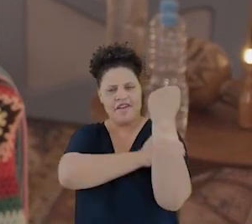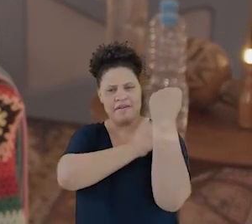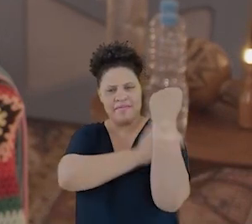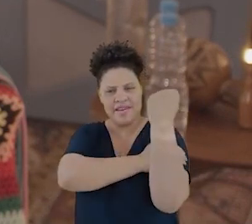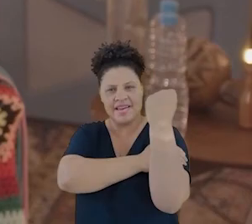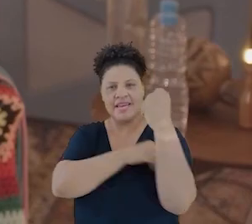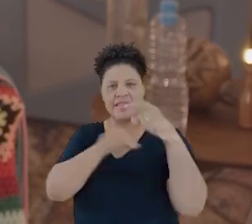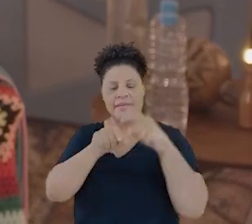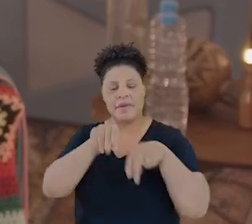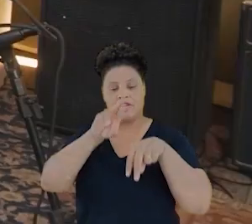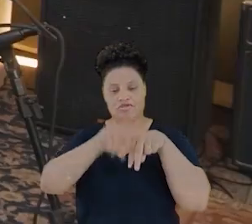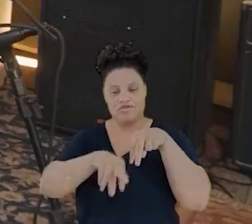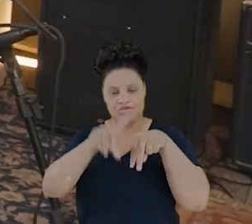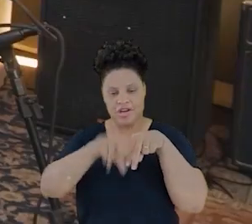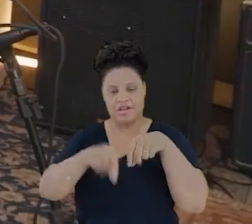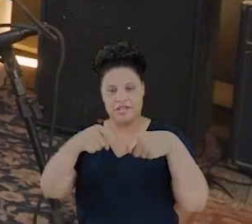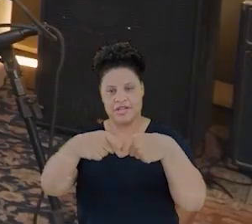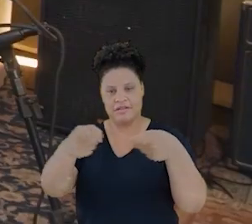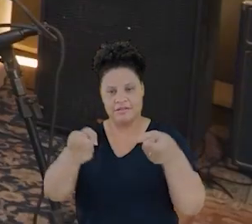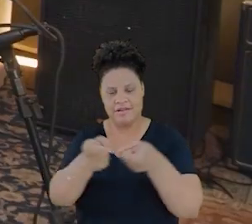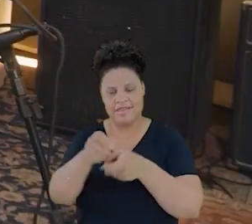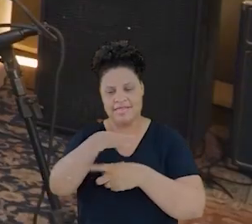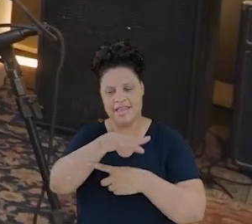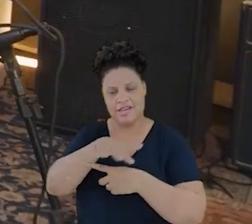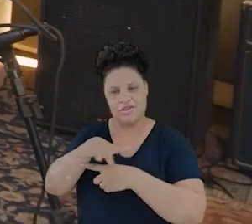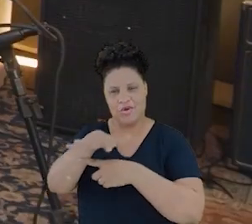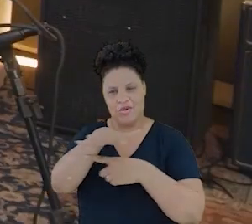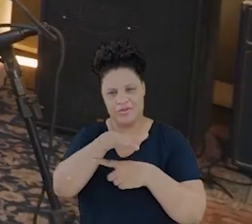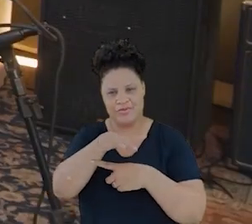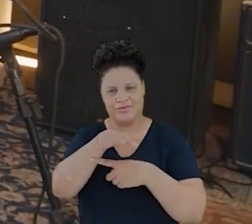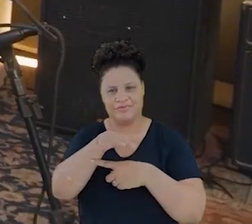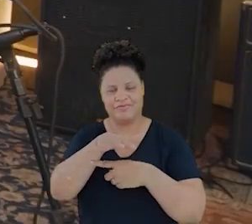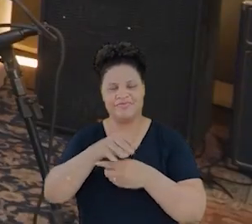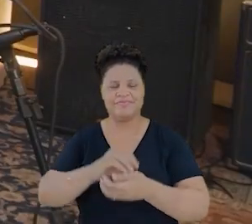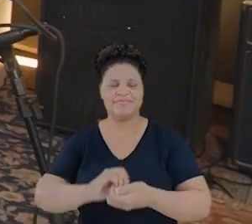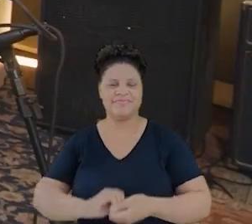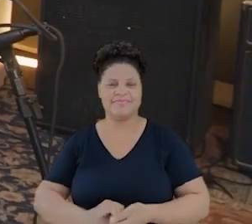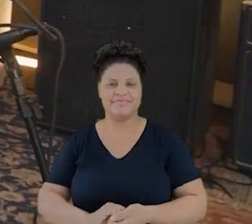como gênero, sexualidade e território.